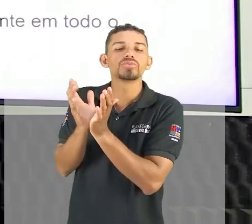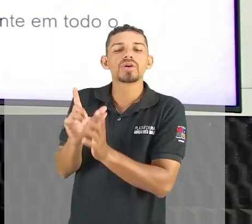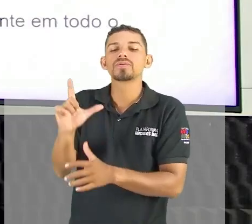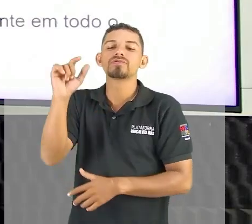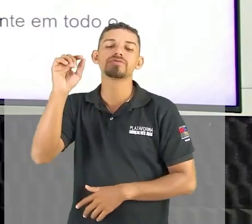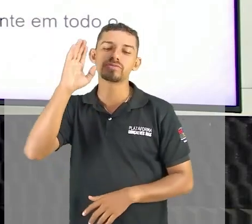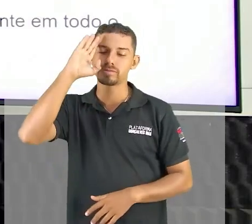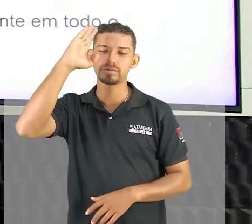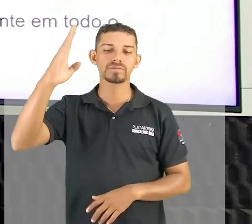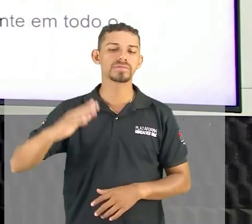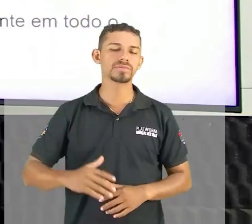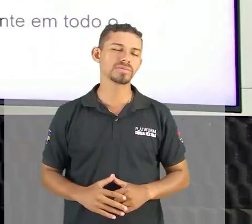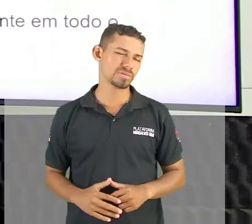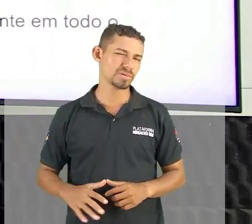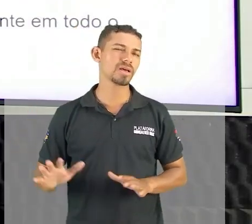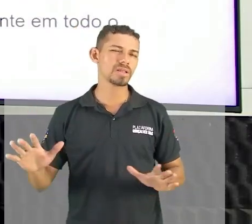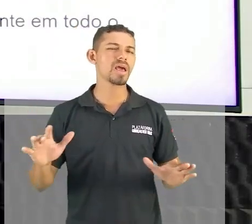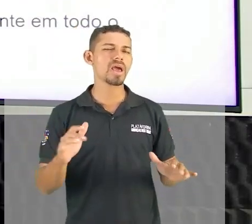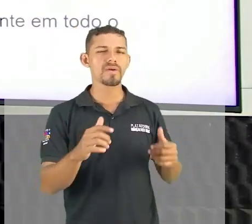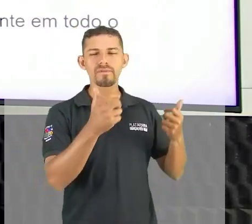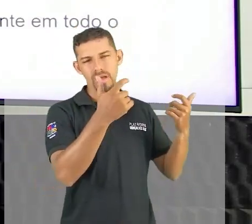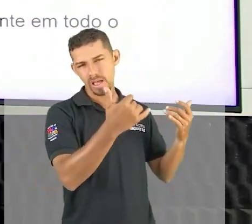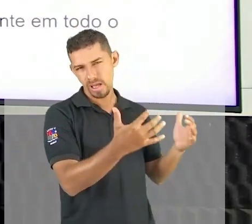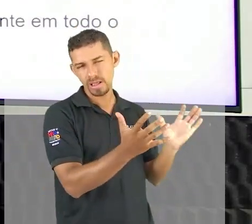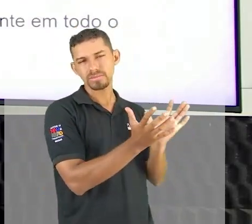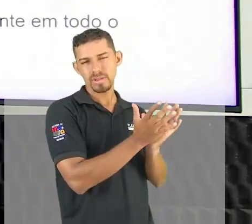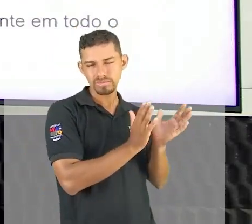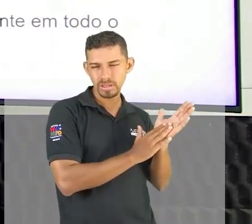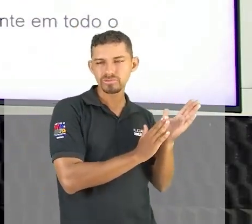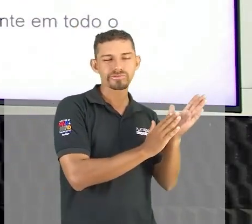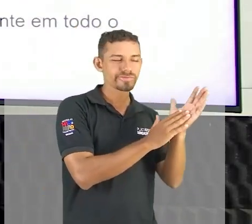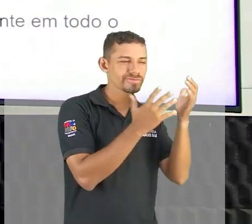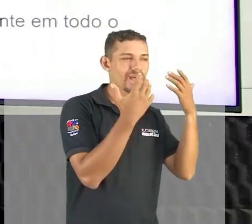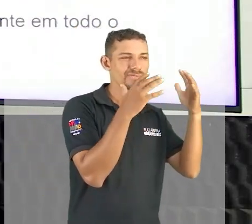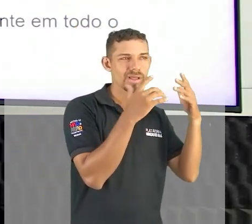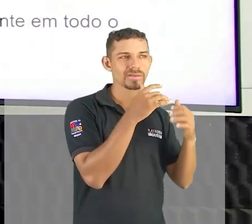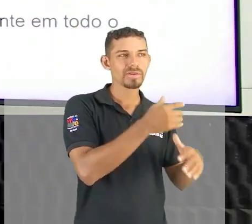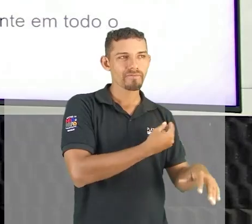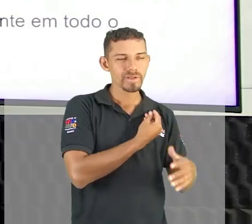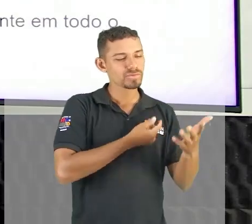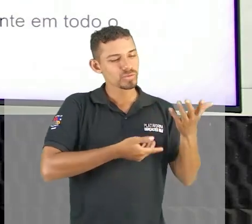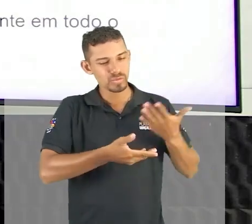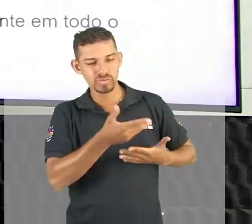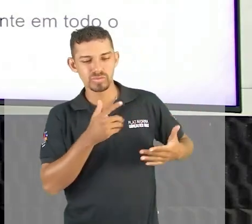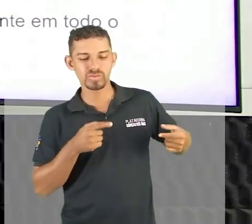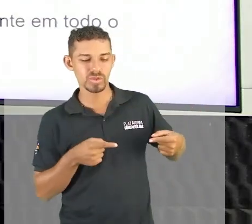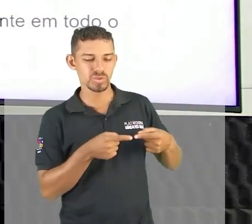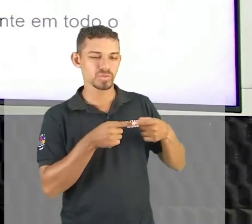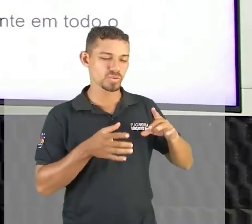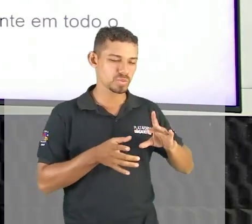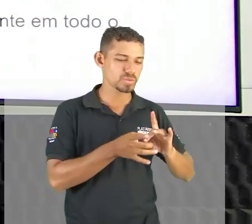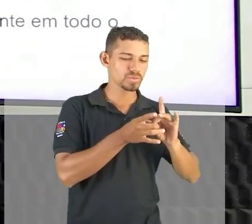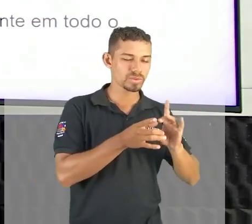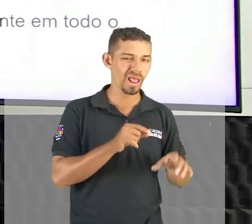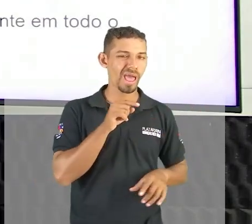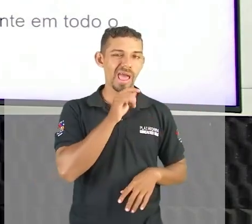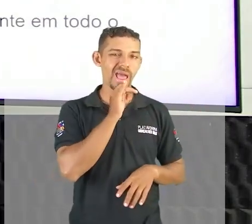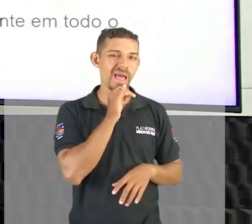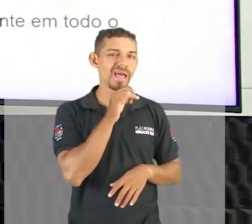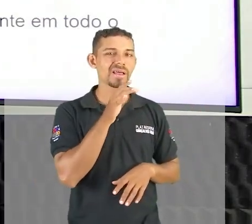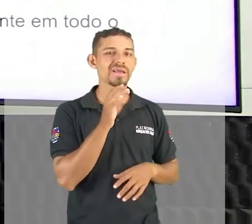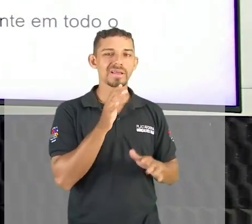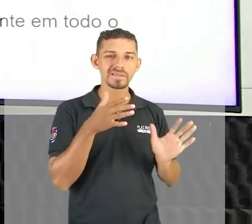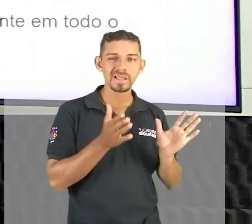voltar no texto tem informação que fala de alguma forma que os torcedores eh estão de alguma forma eh fazendo essa questão de